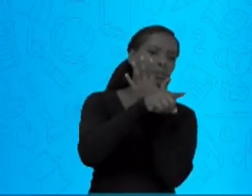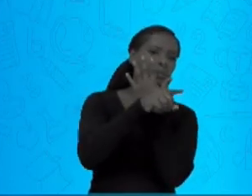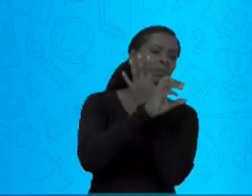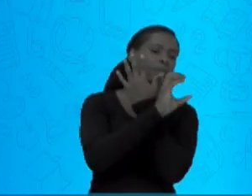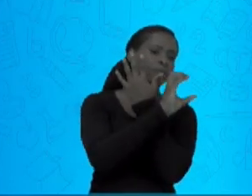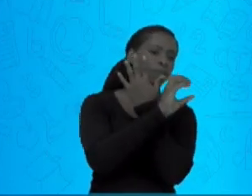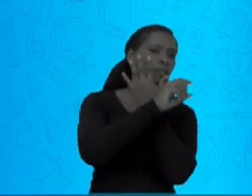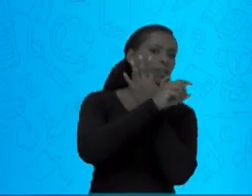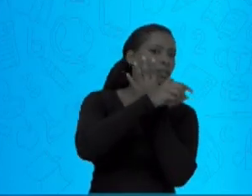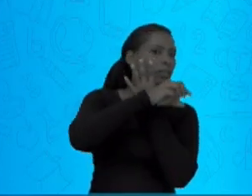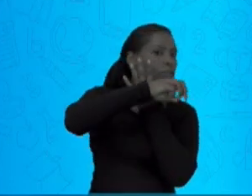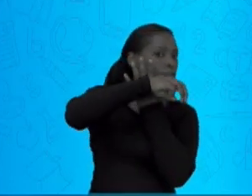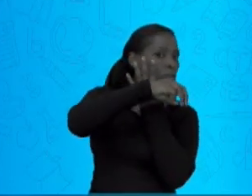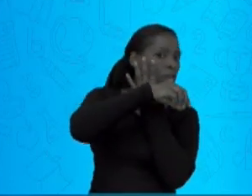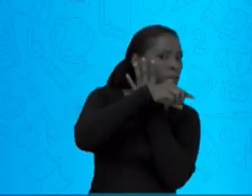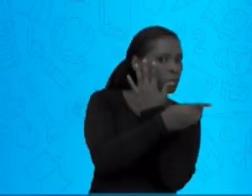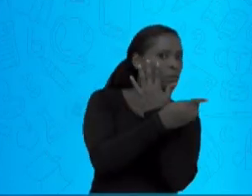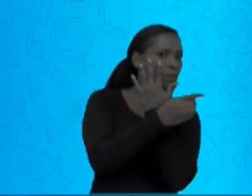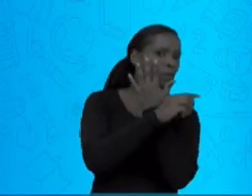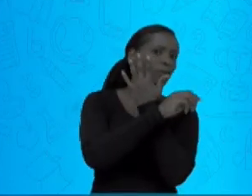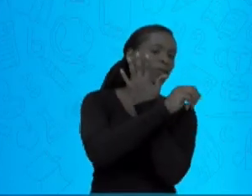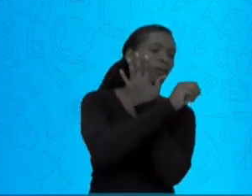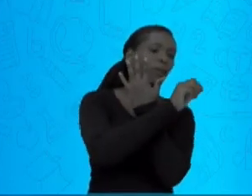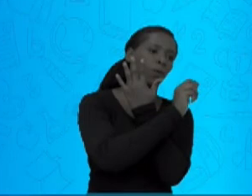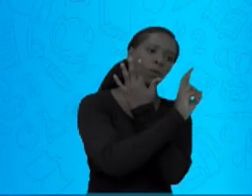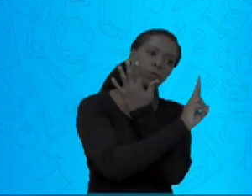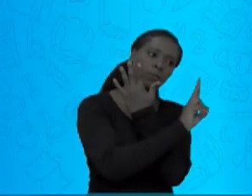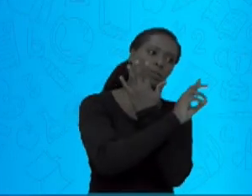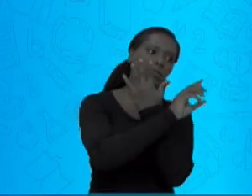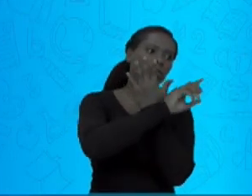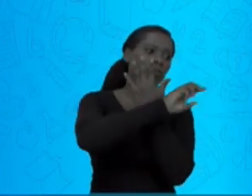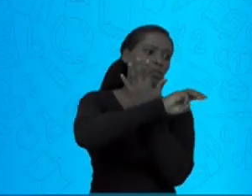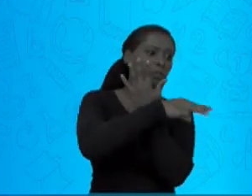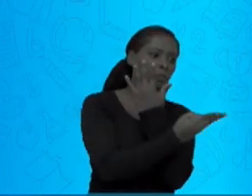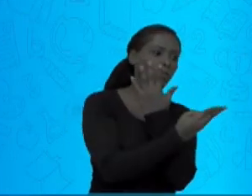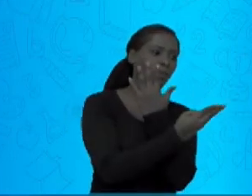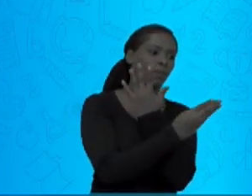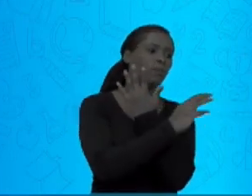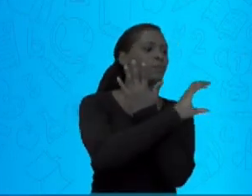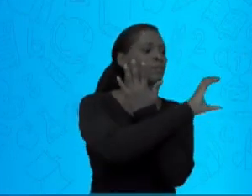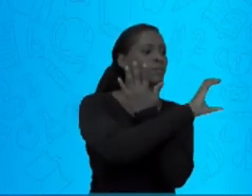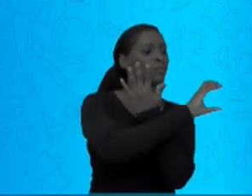de milhão, dezena de milhão, centena de milhão.